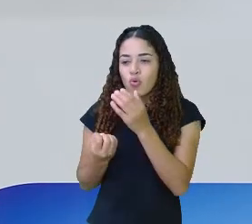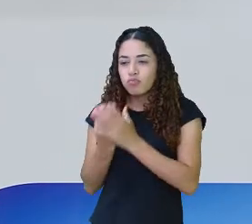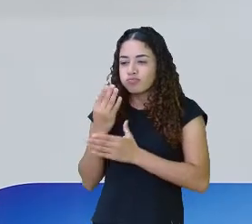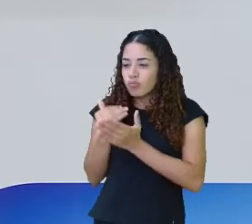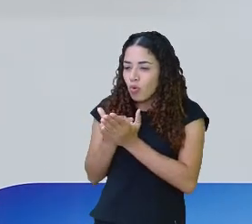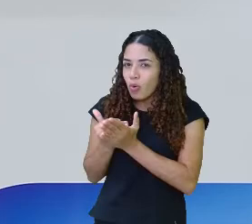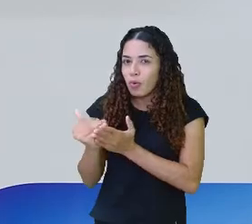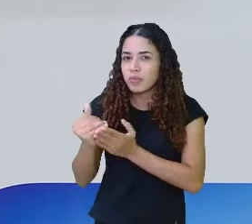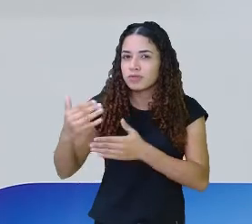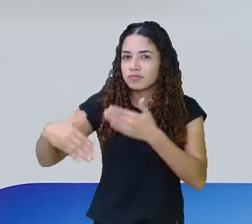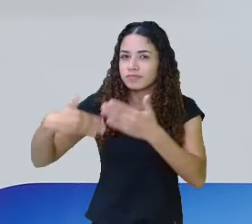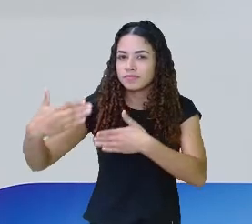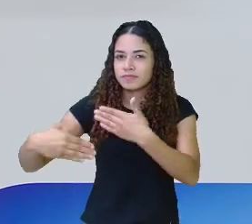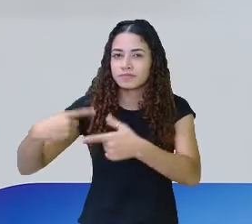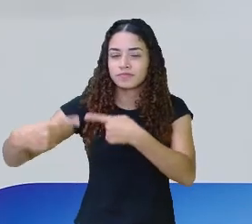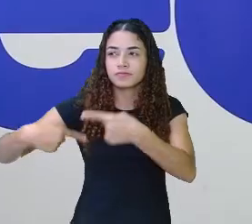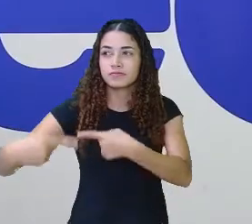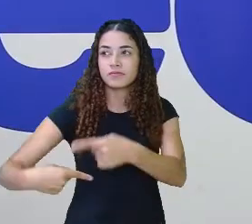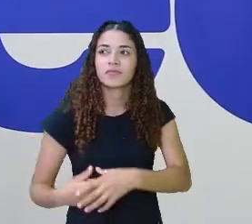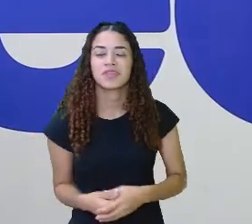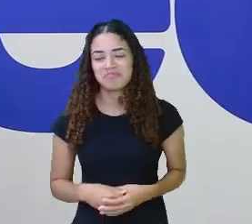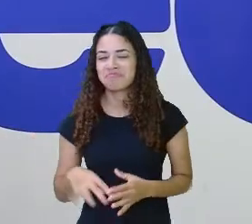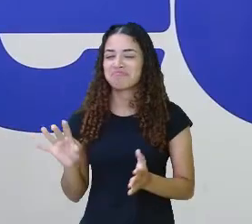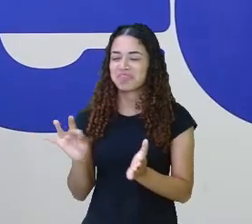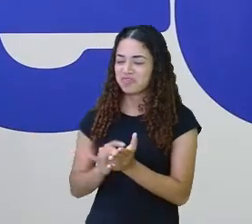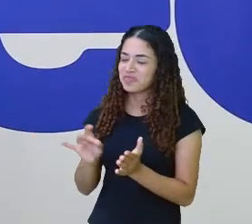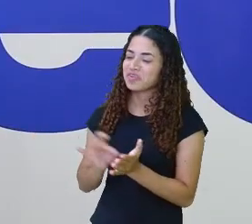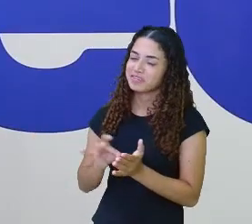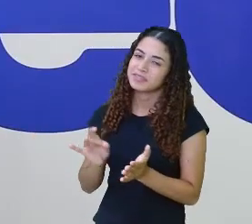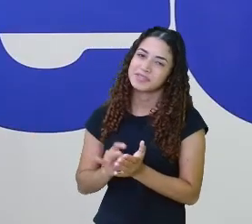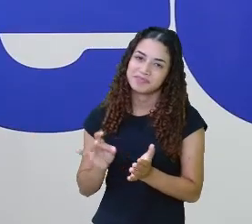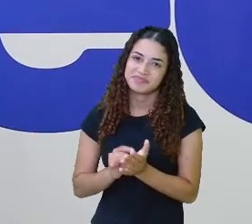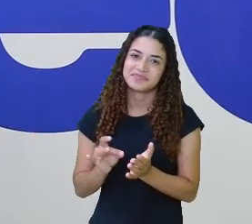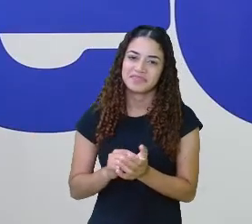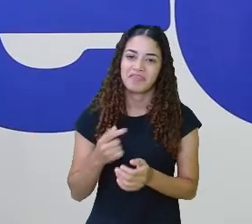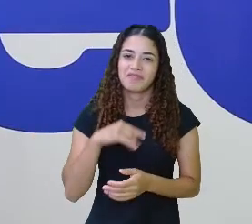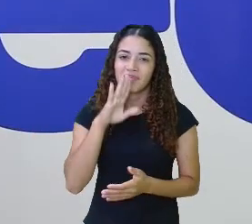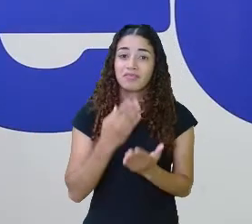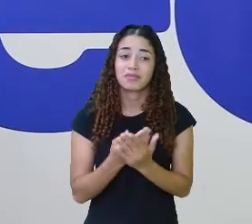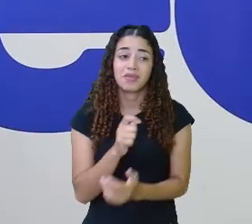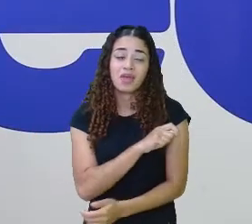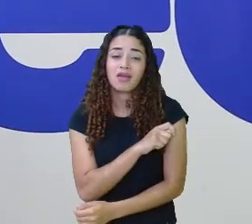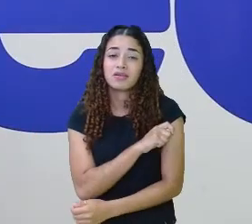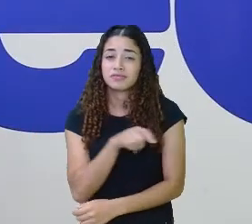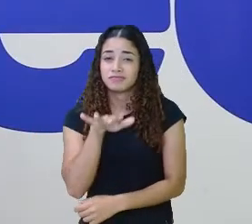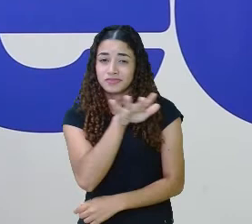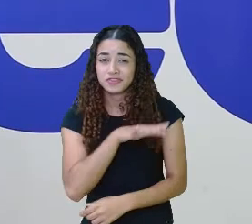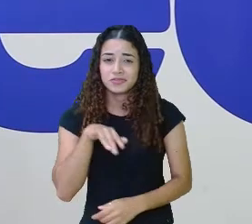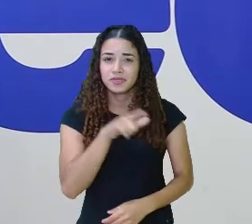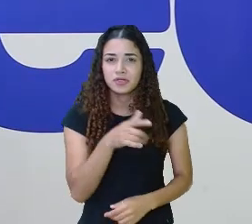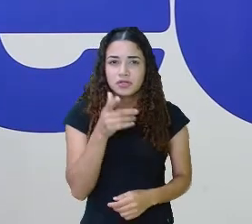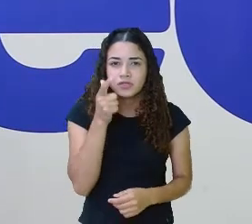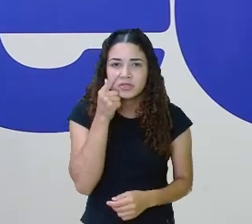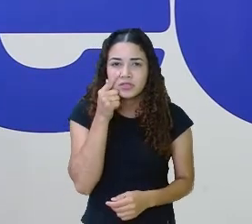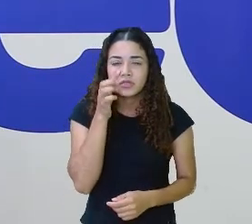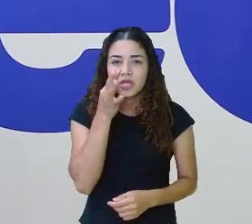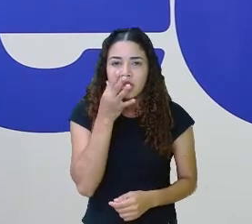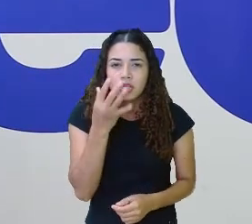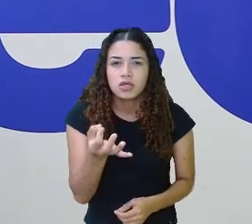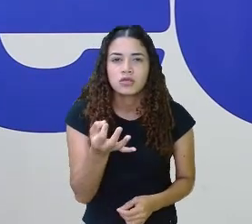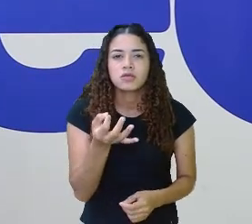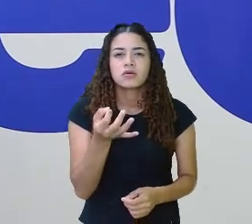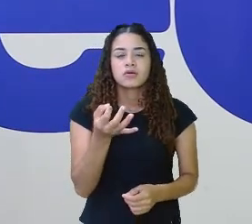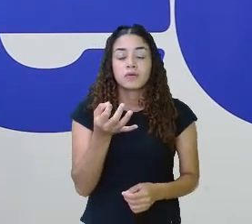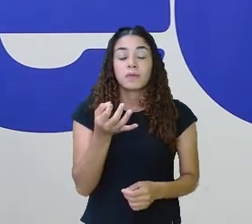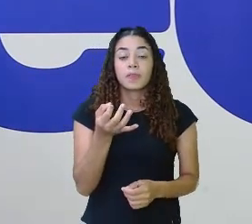professora? Pois é, muito Carol, bacana. acredito que nossos alunos eles também ficaram assim bem atentos a essa